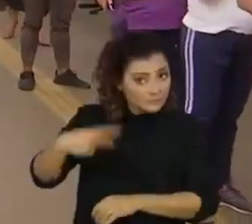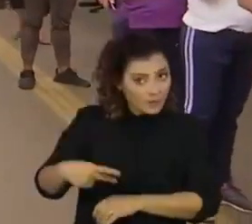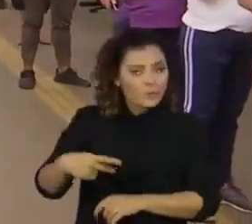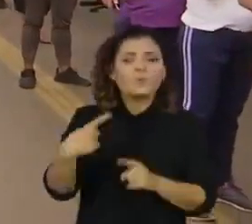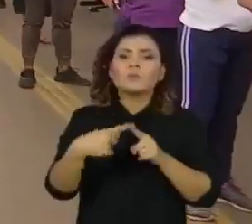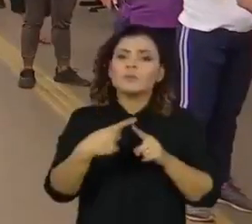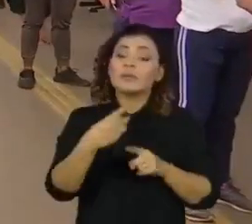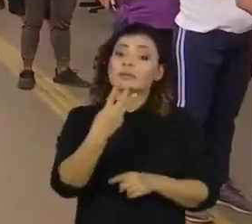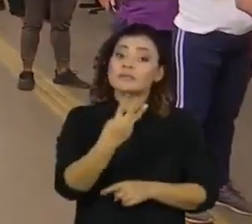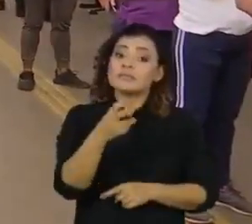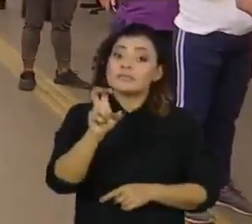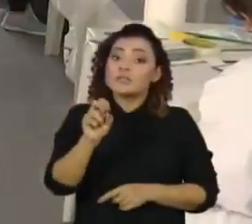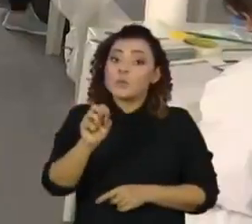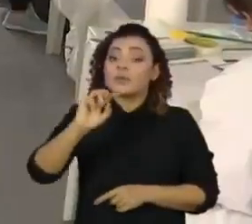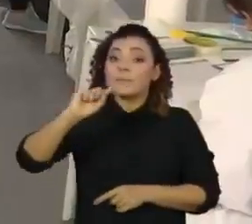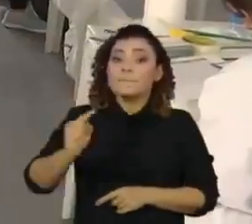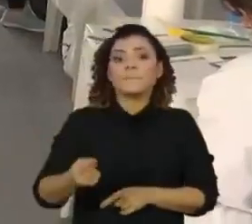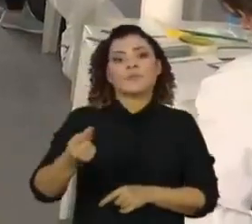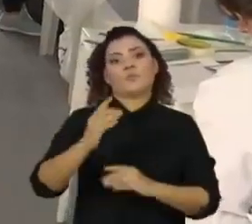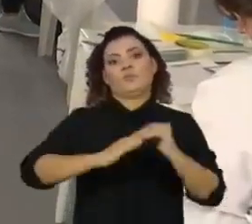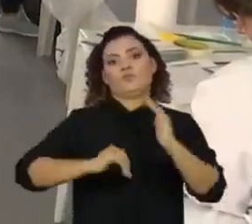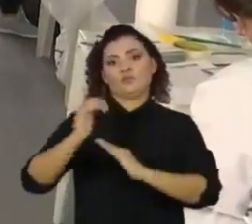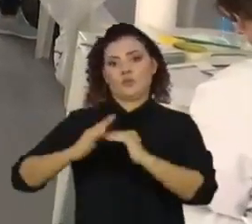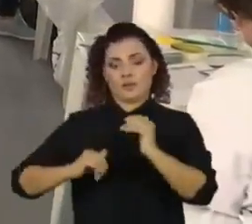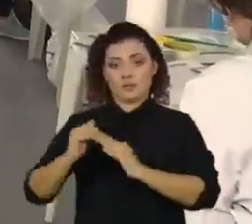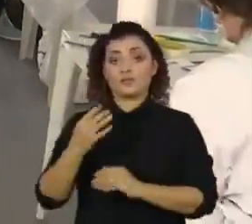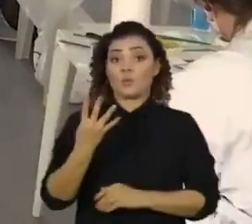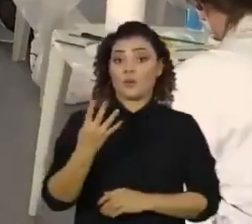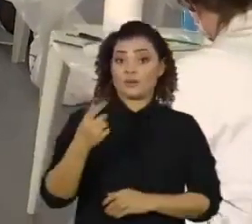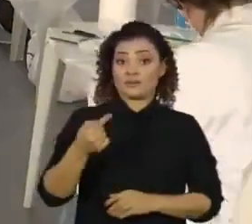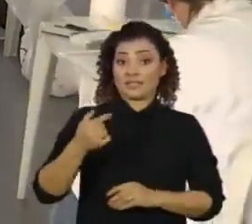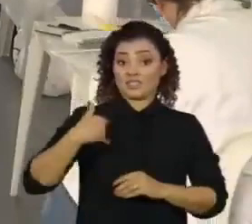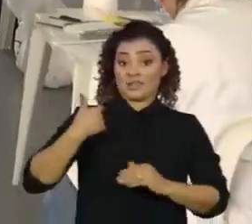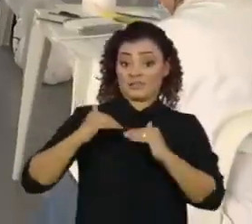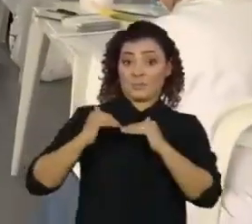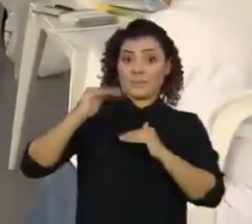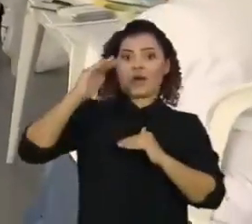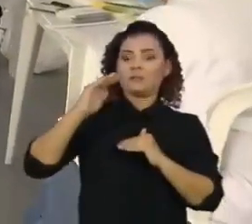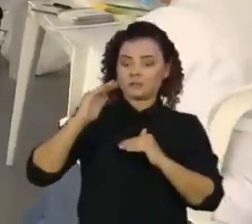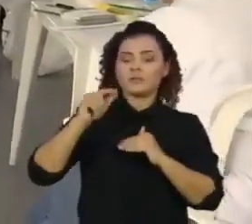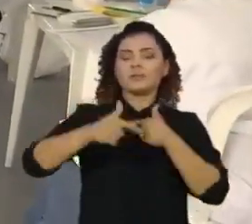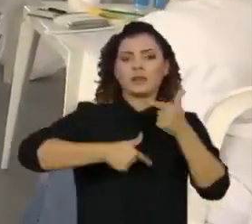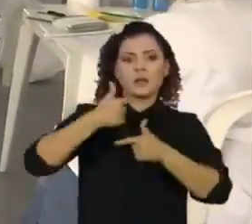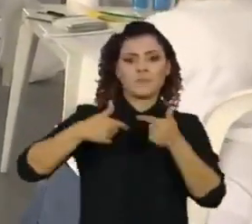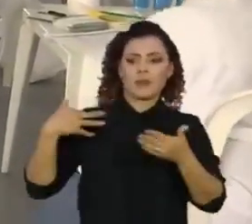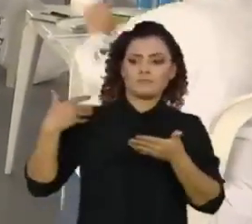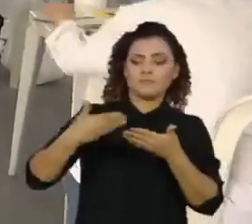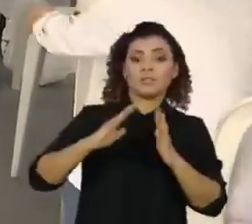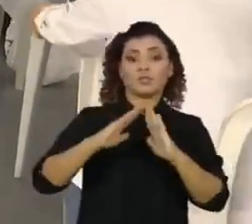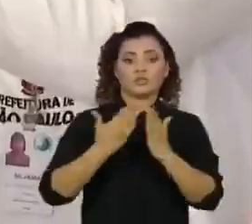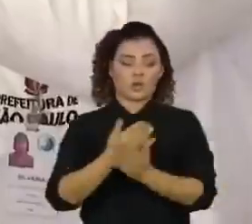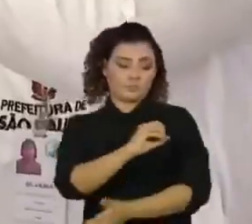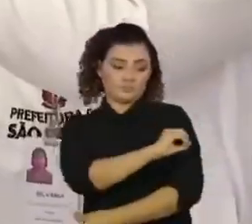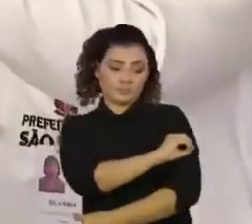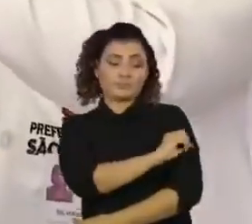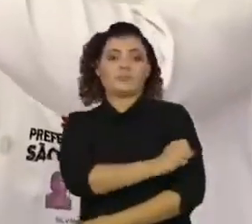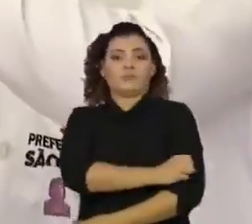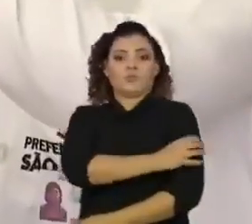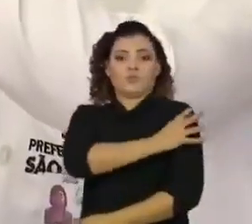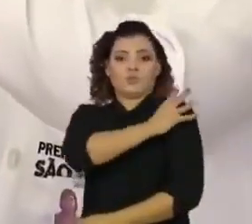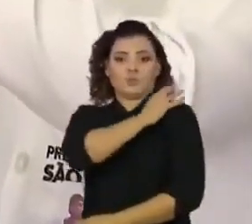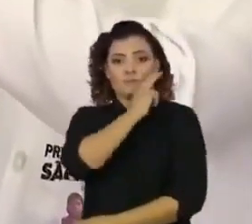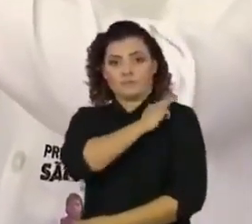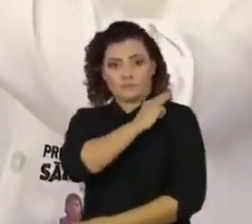vacinação para 350 mil profissionais com 47 anos ou mais que atuam desde creches até o ensino médio